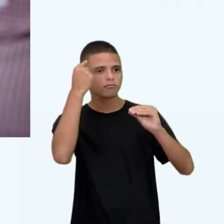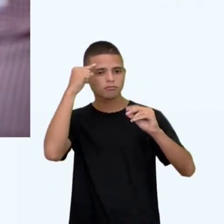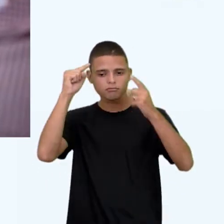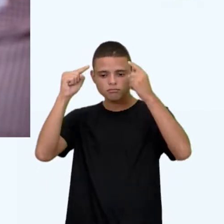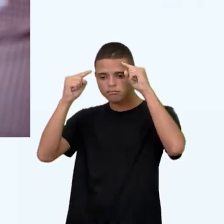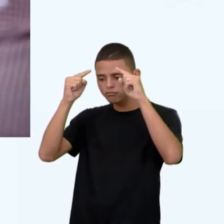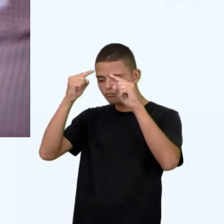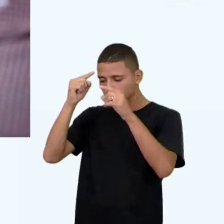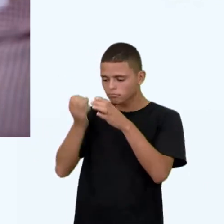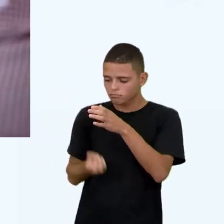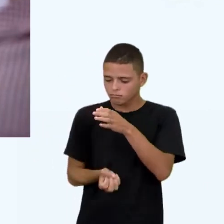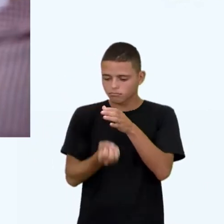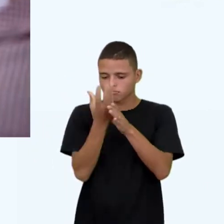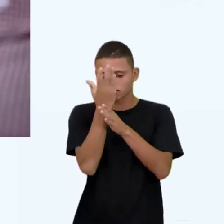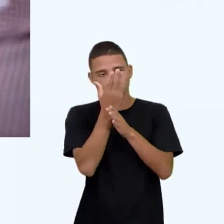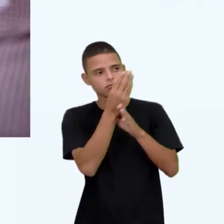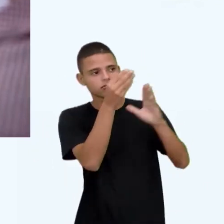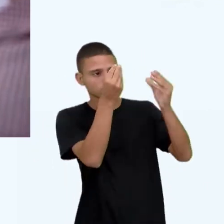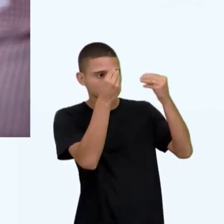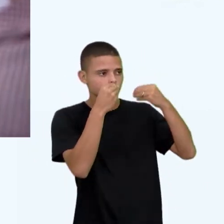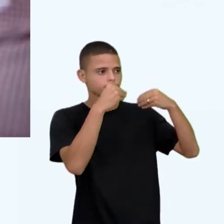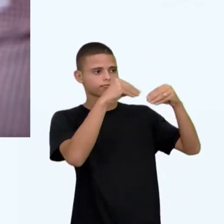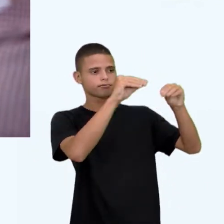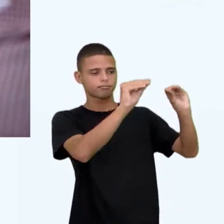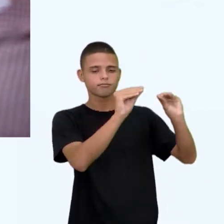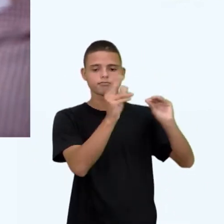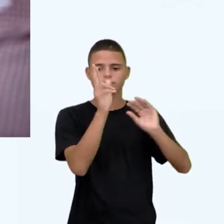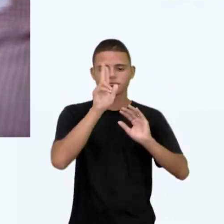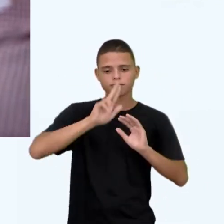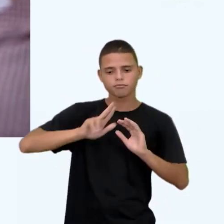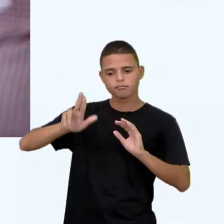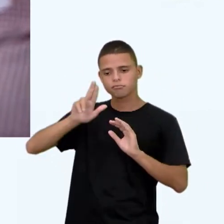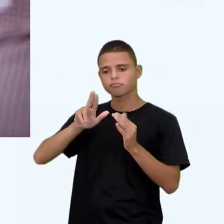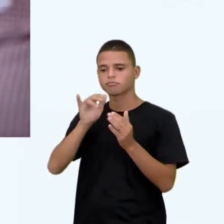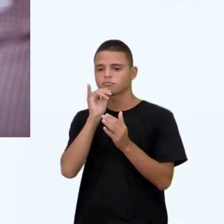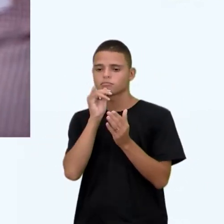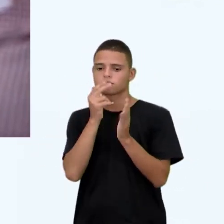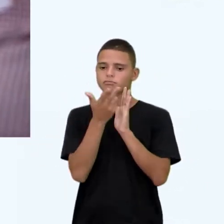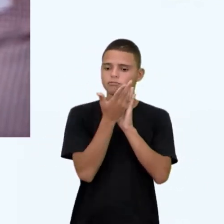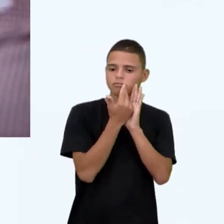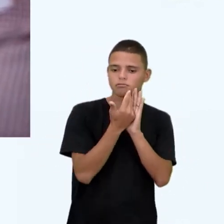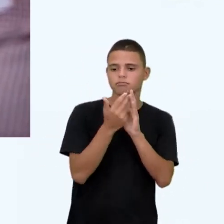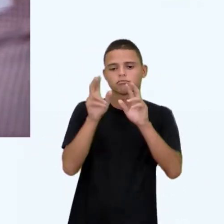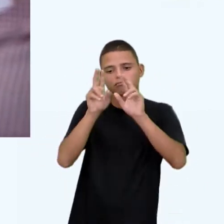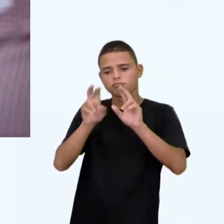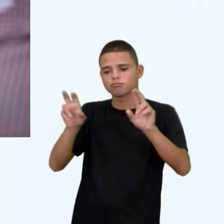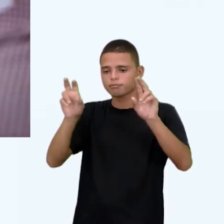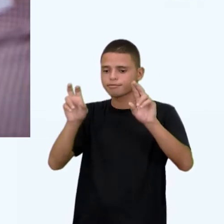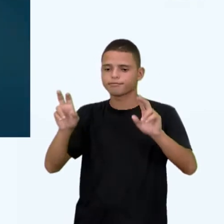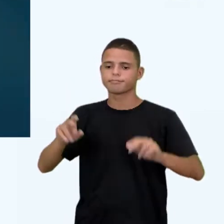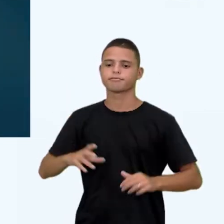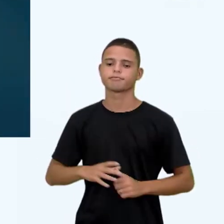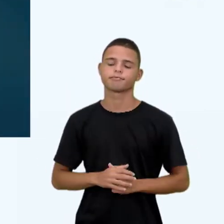e a materialização dessa ideia por meio de linguagem gráfica em 2 ou 3